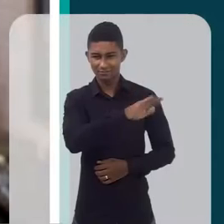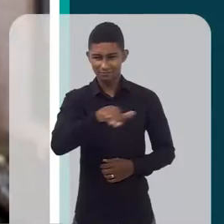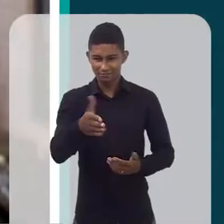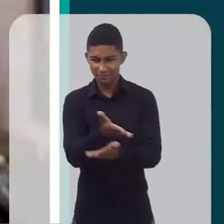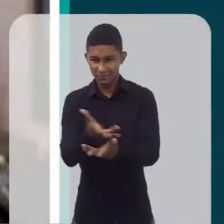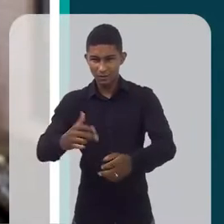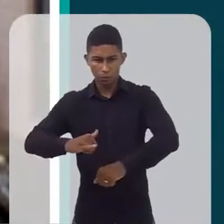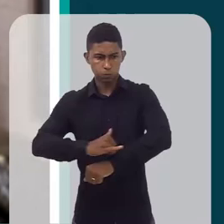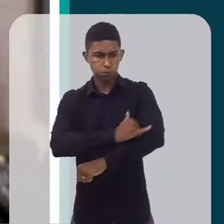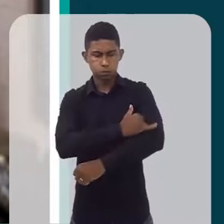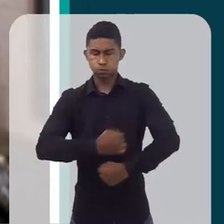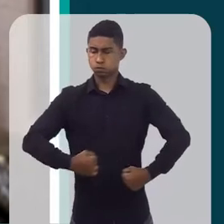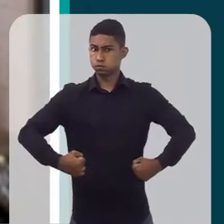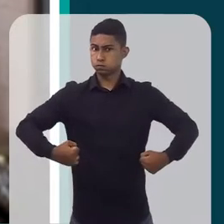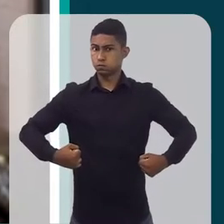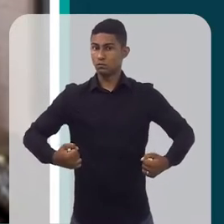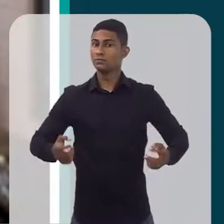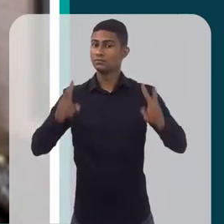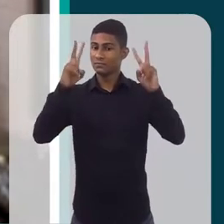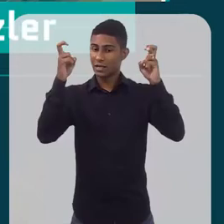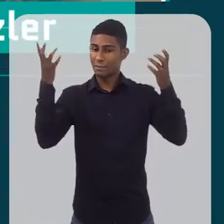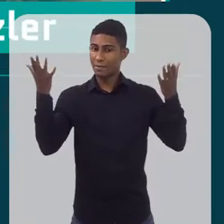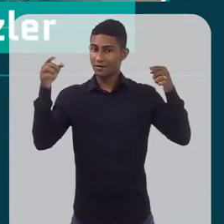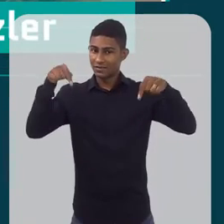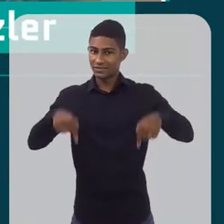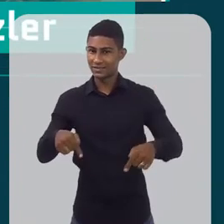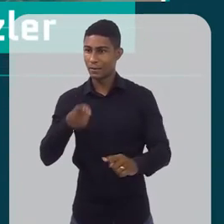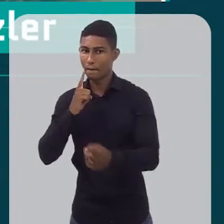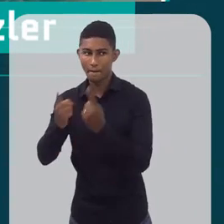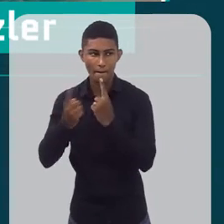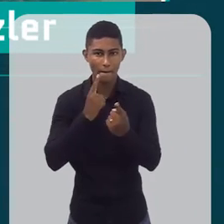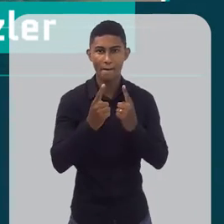Obesidade infantil é o tema do nosso bate-papo de hoje.